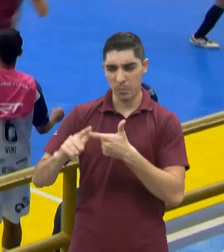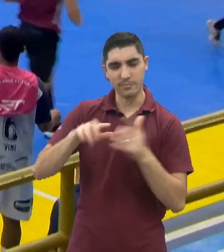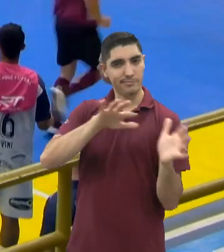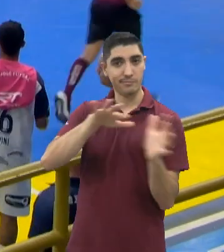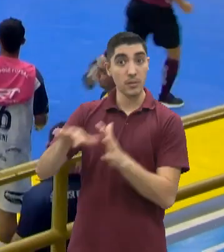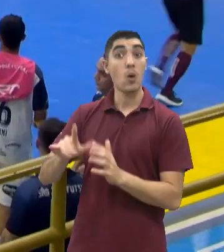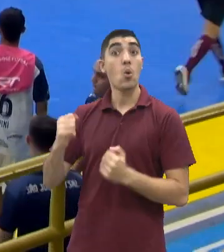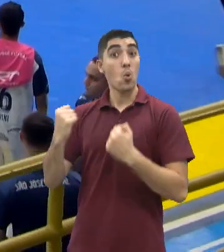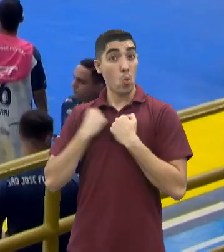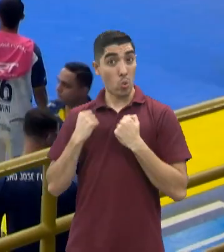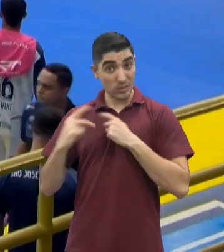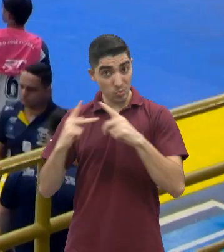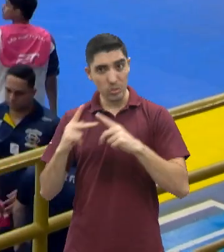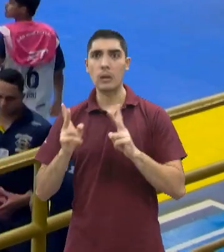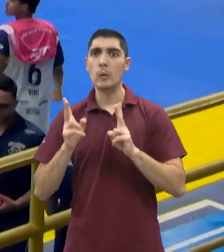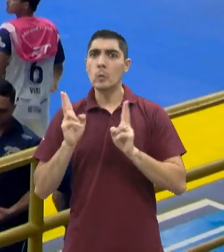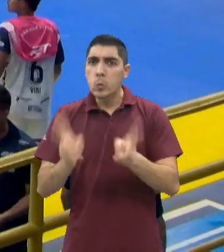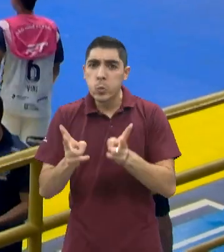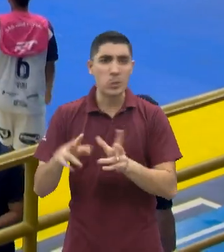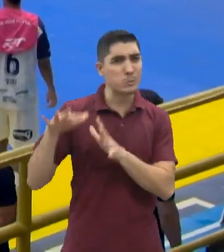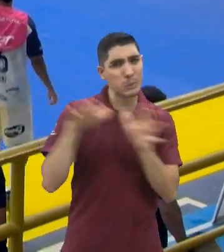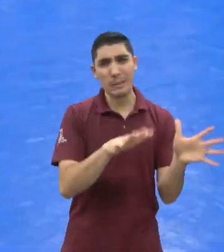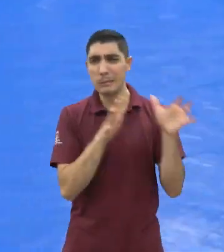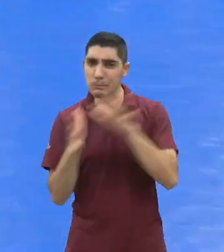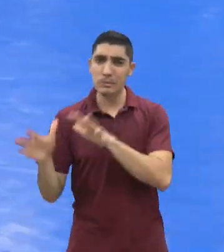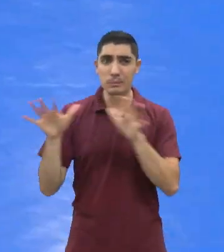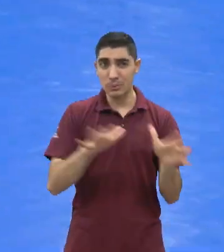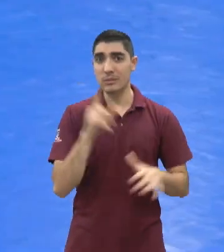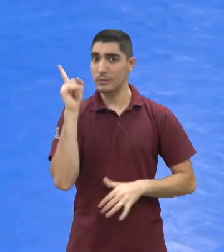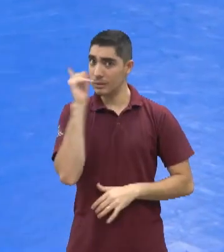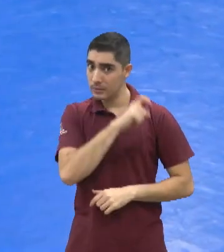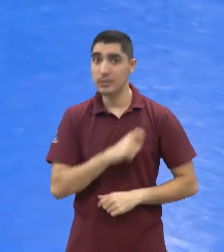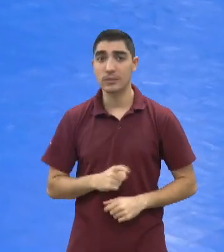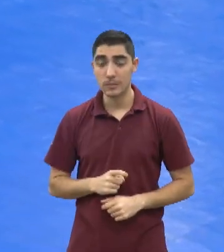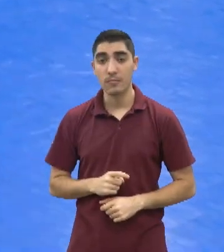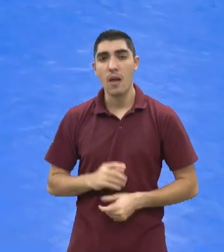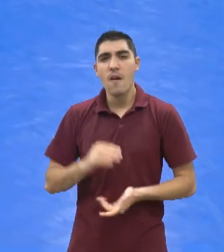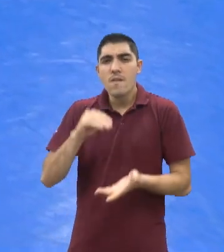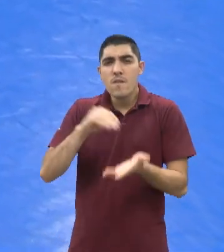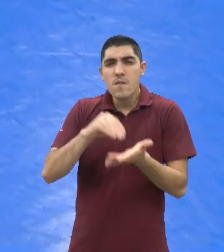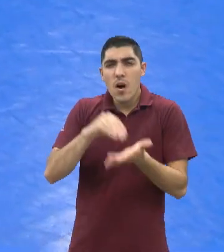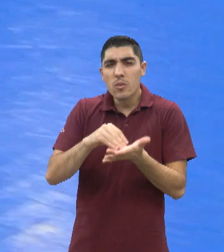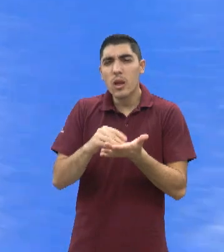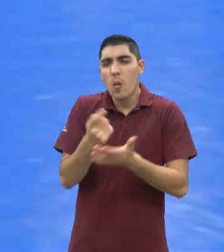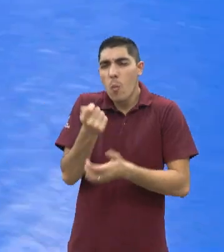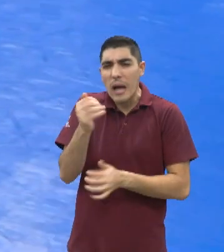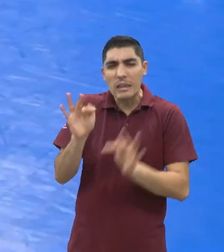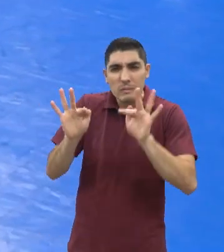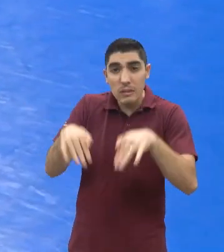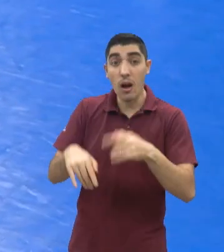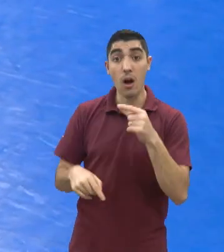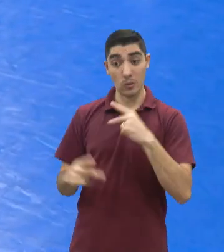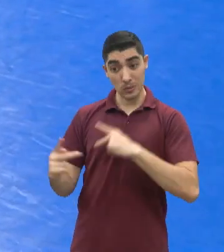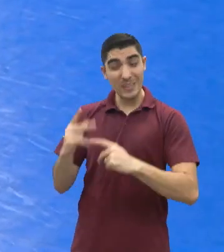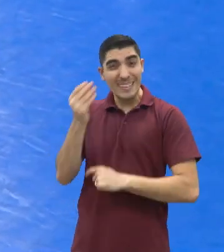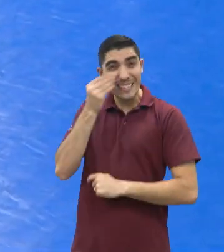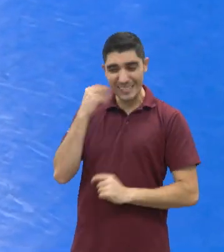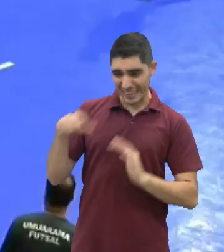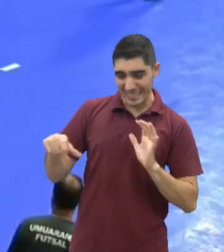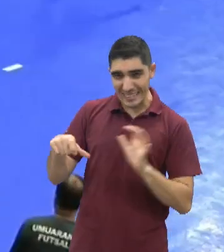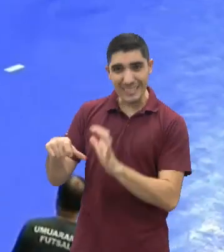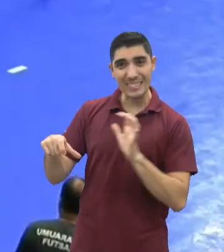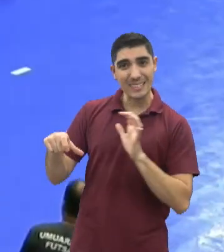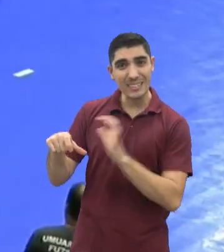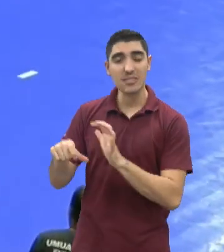David continuava trabalhando para manter o São José vivo. Nos instantes finais de jogo, os joseenses pressionaram na quadra